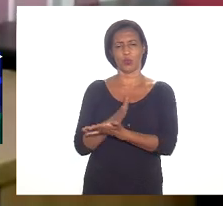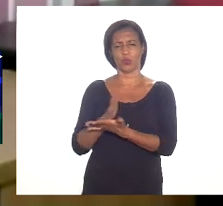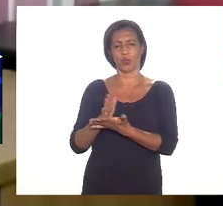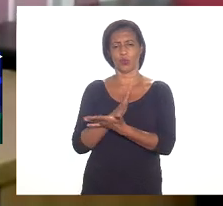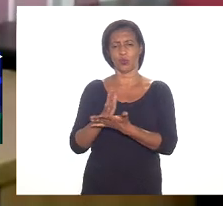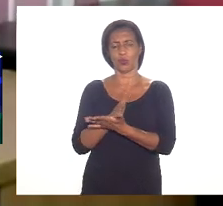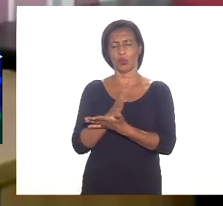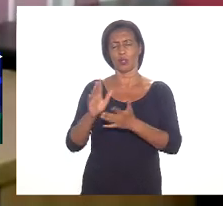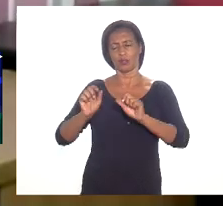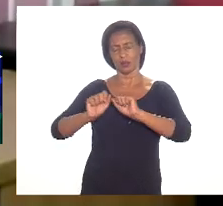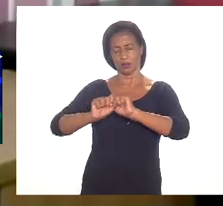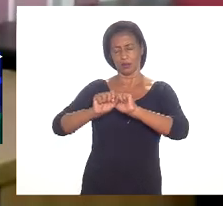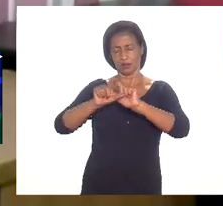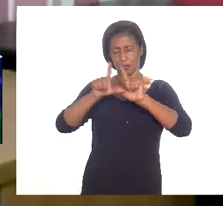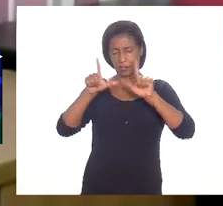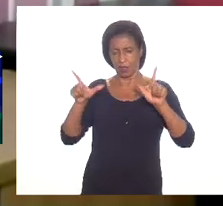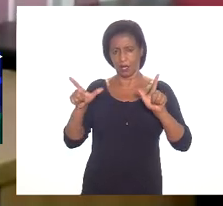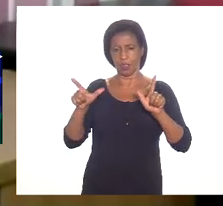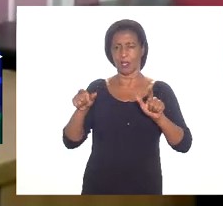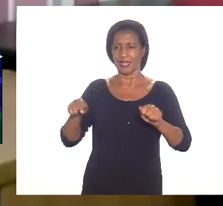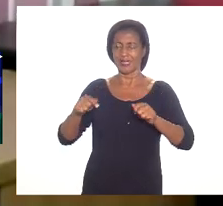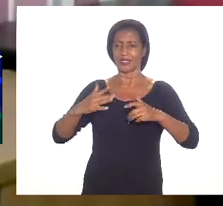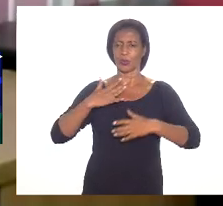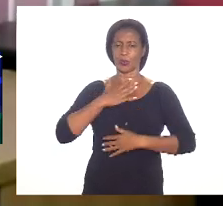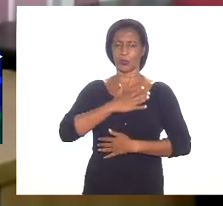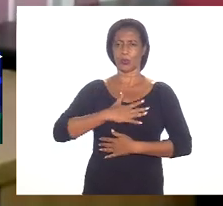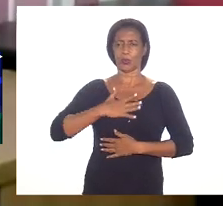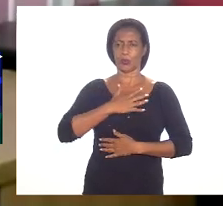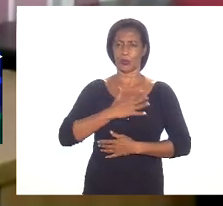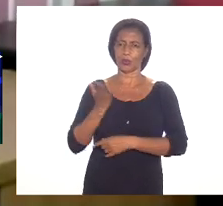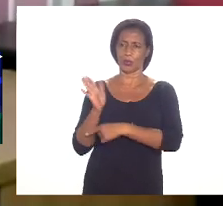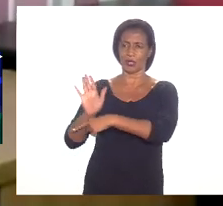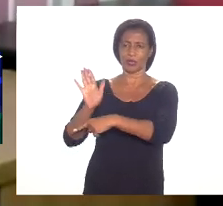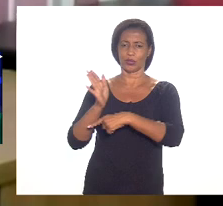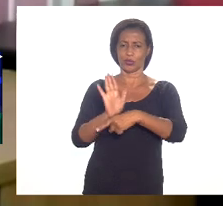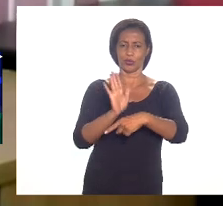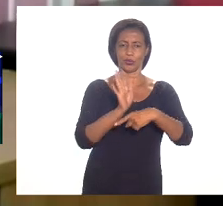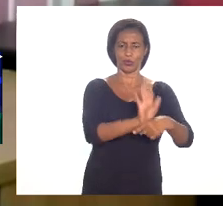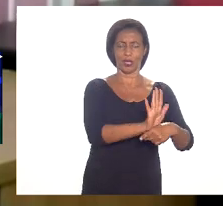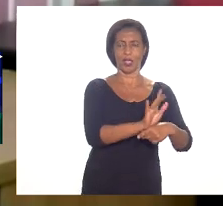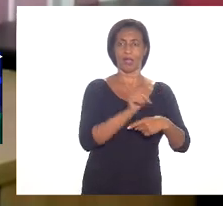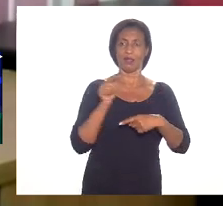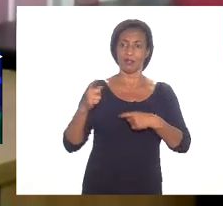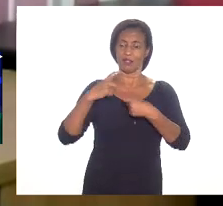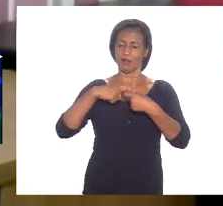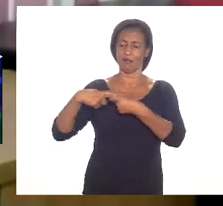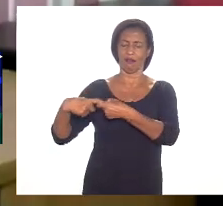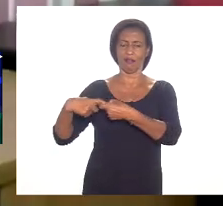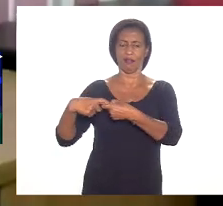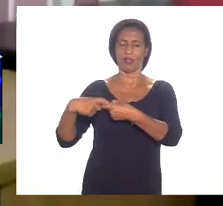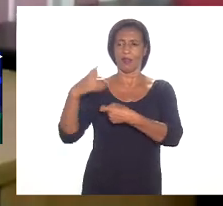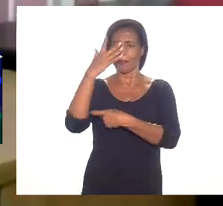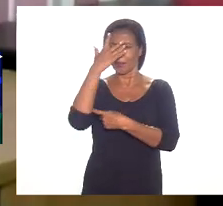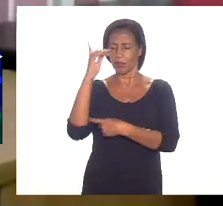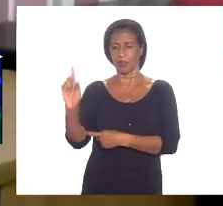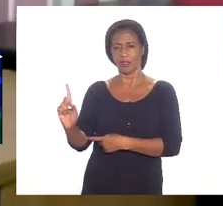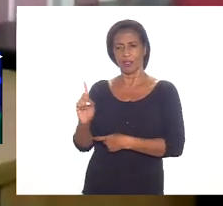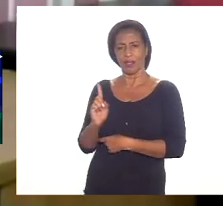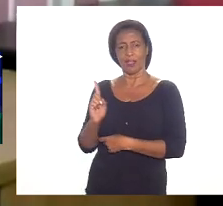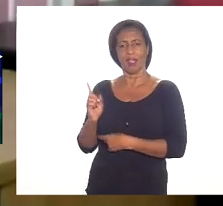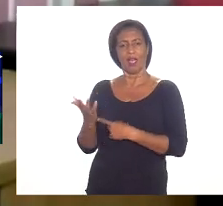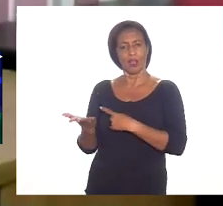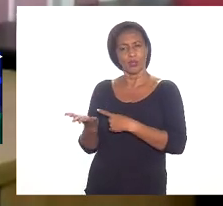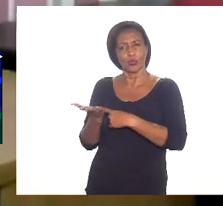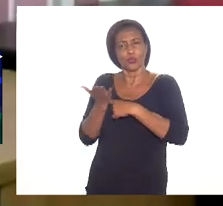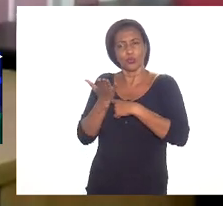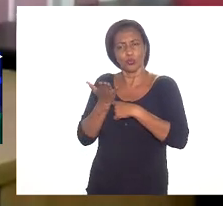deixava bem claro isso mas fazia um satisfação e todos esses parceiros foram aqueles que vieram nos ajudar